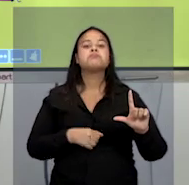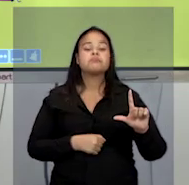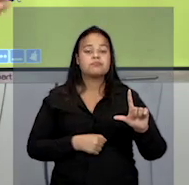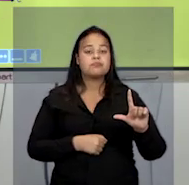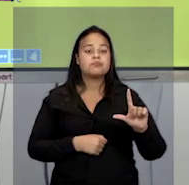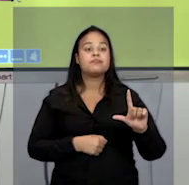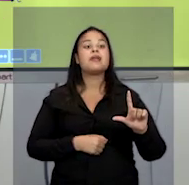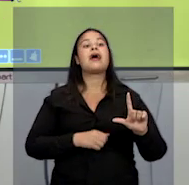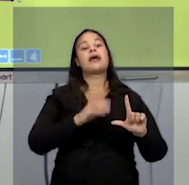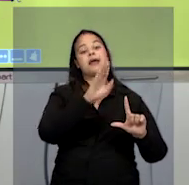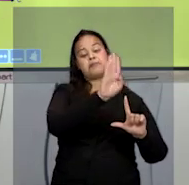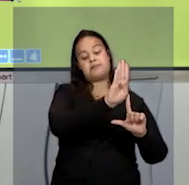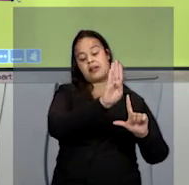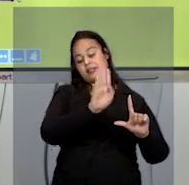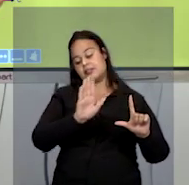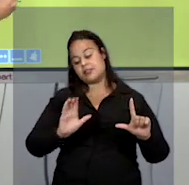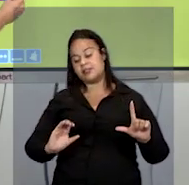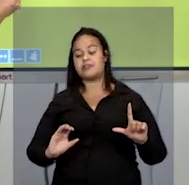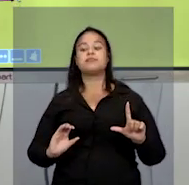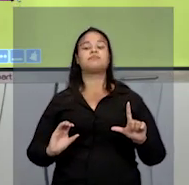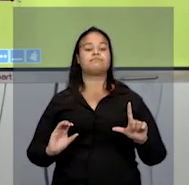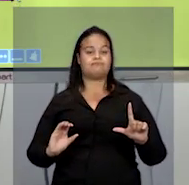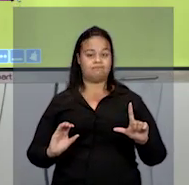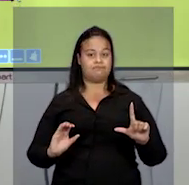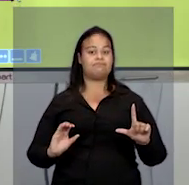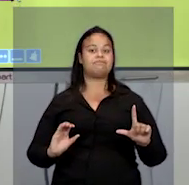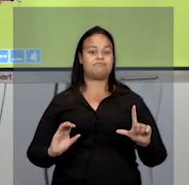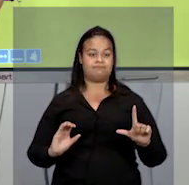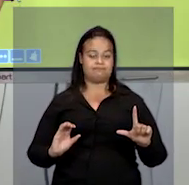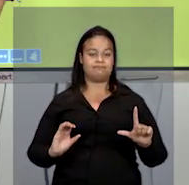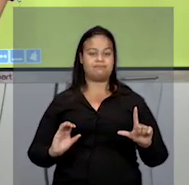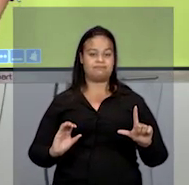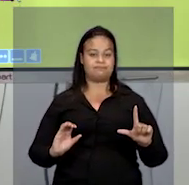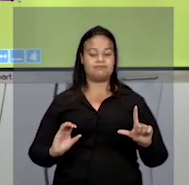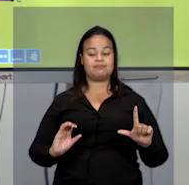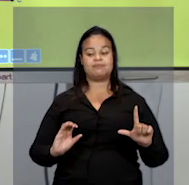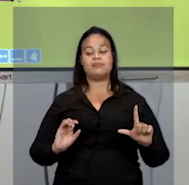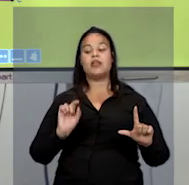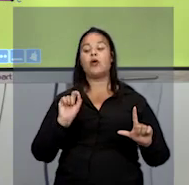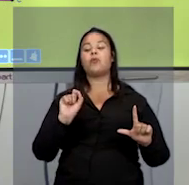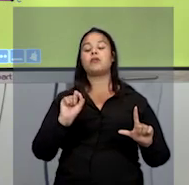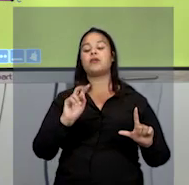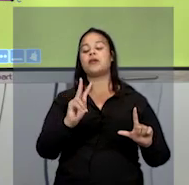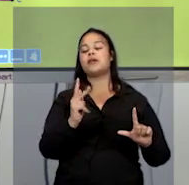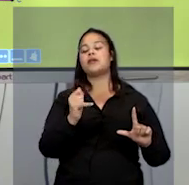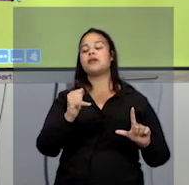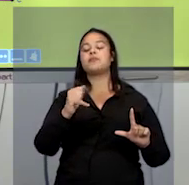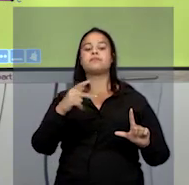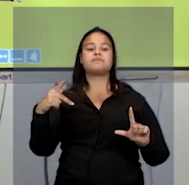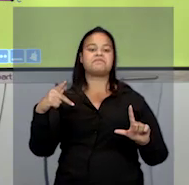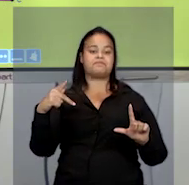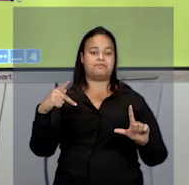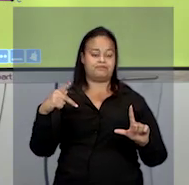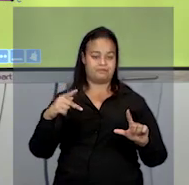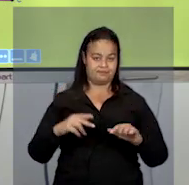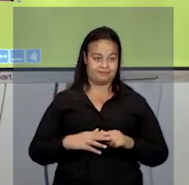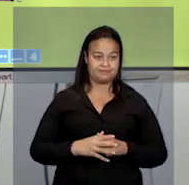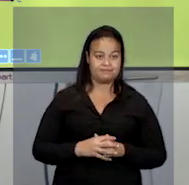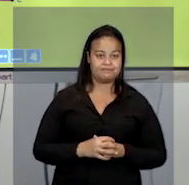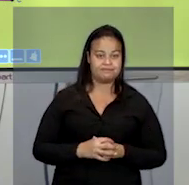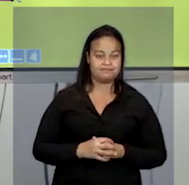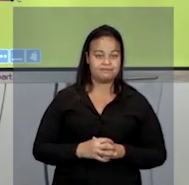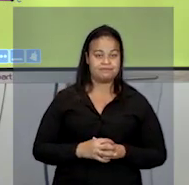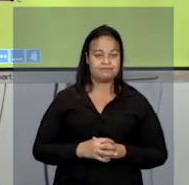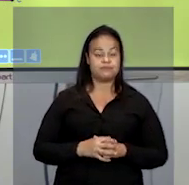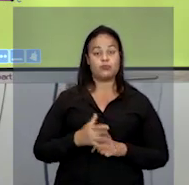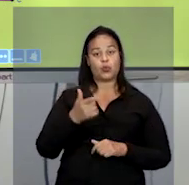lado BC. Então, o BC é a minha hipotenusa. Correto?